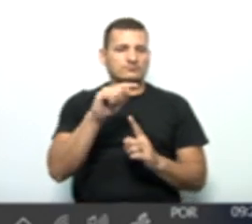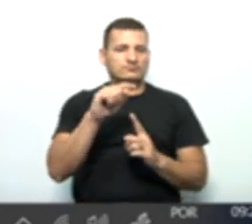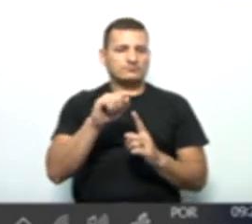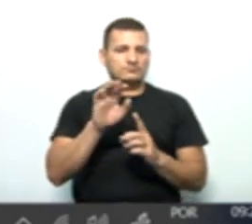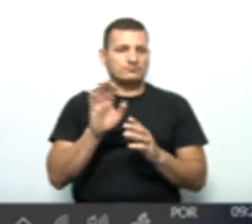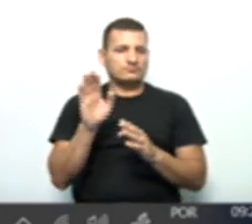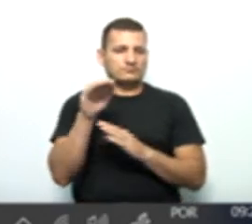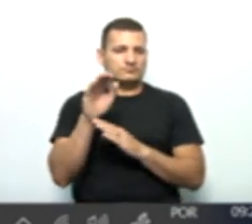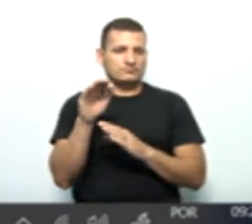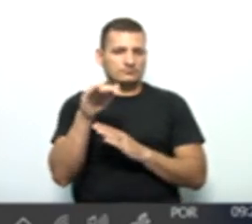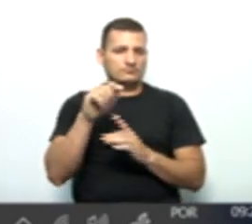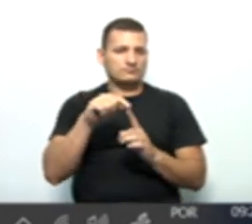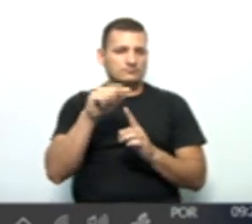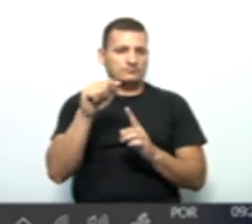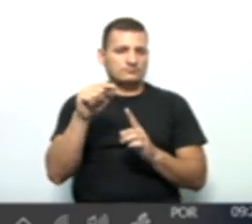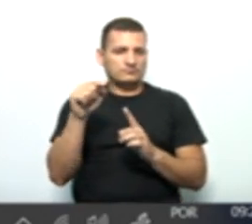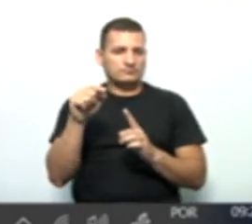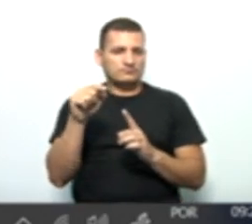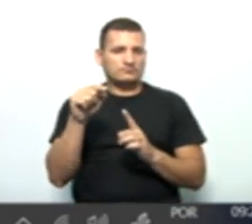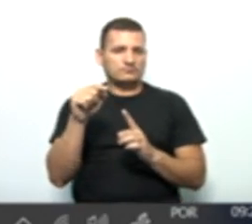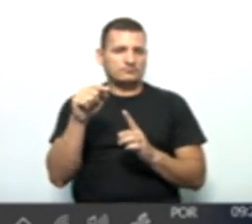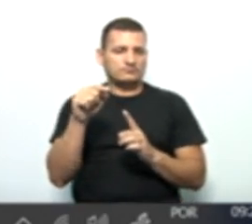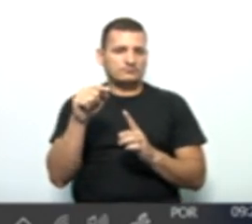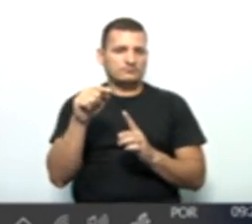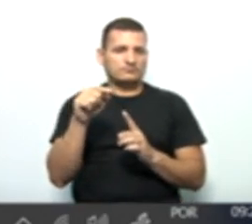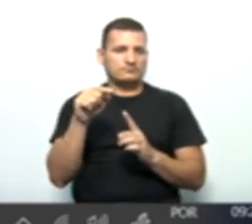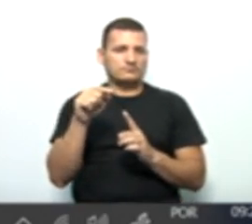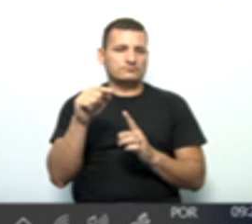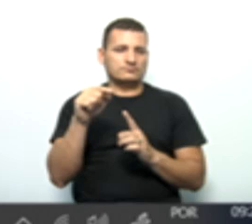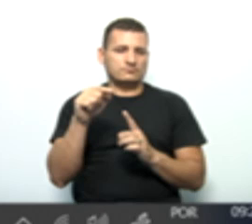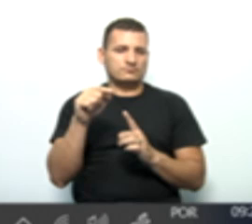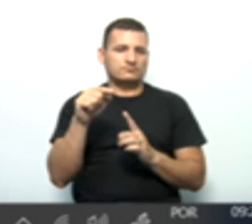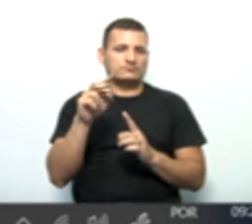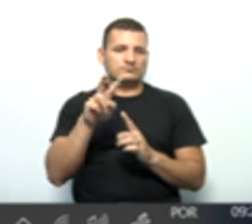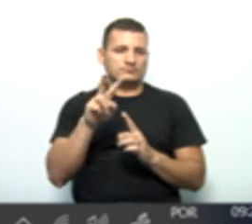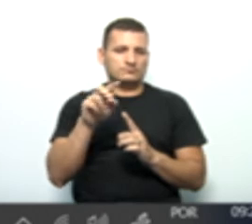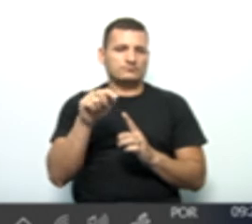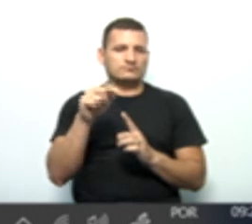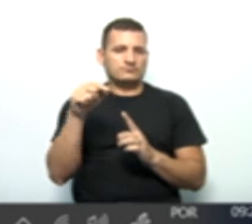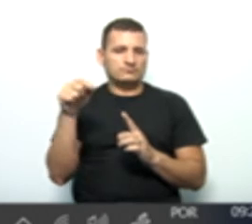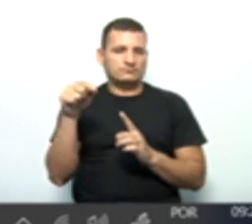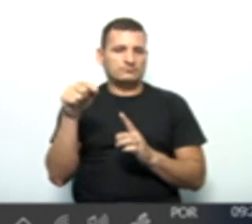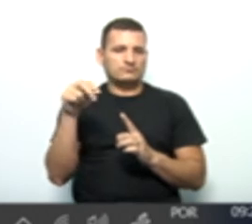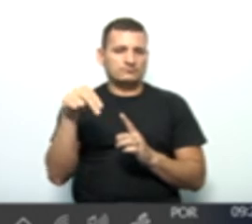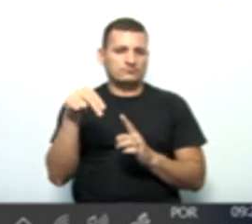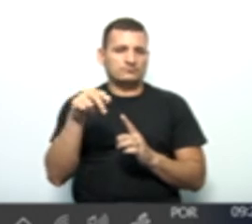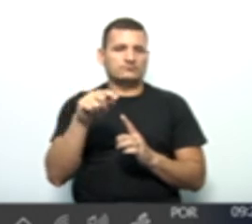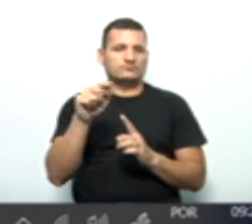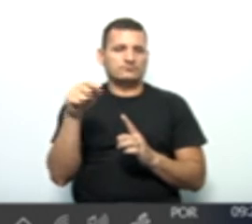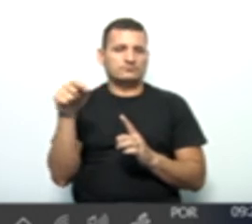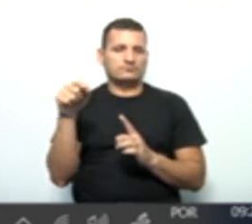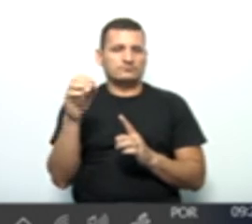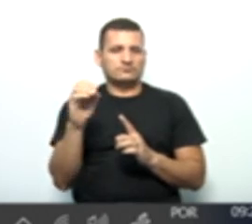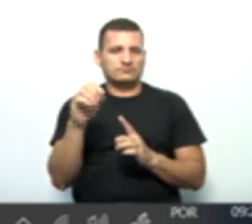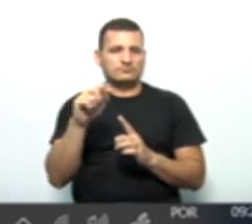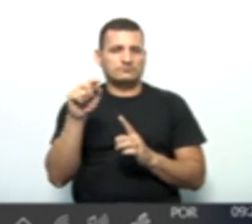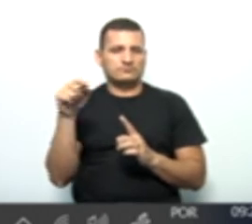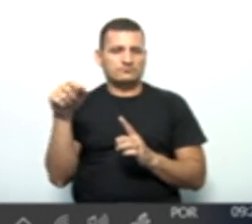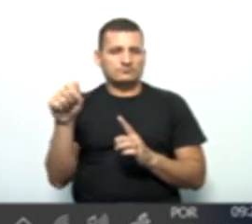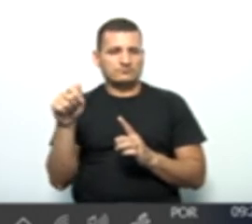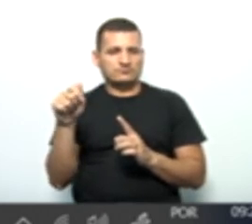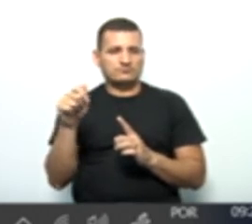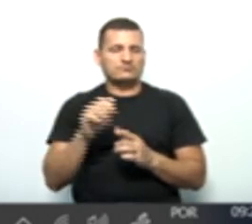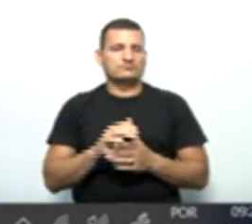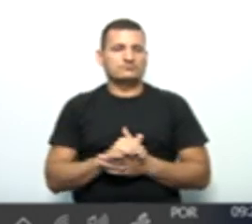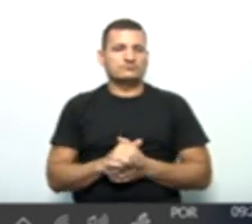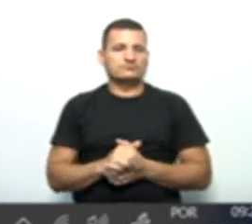1, 2, que é o tracinho, e deixou o próximo, que é o V, e assim vai. Ok? E aí também